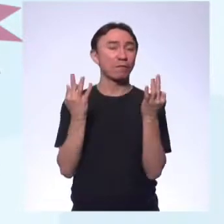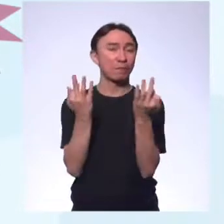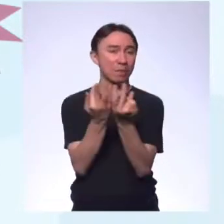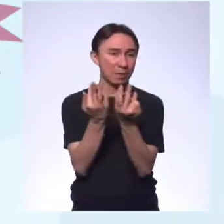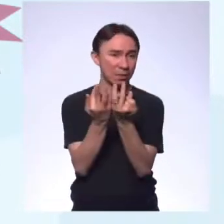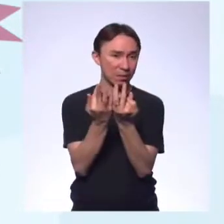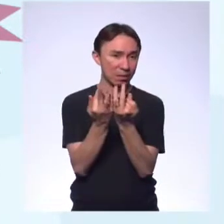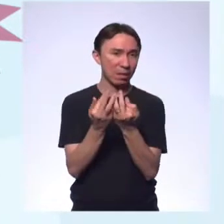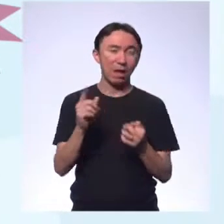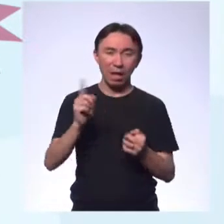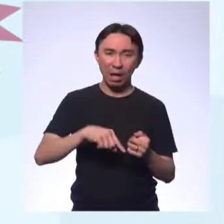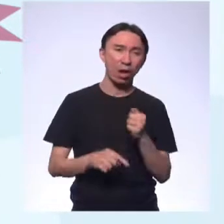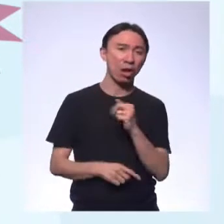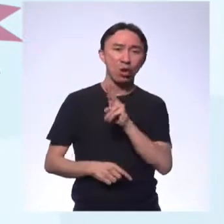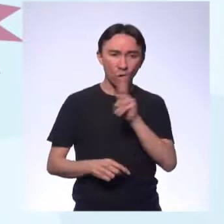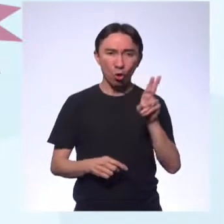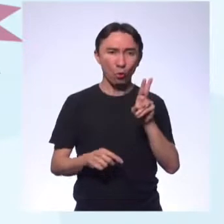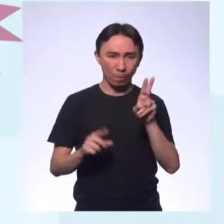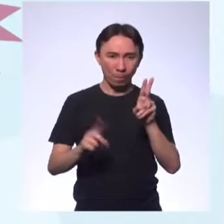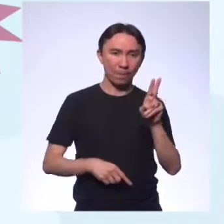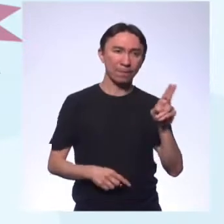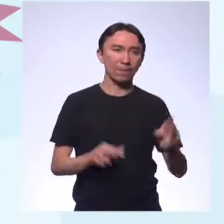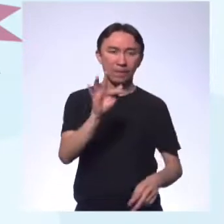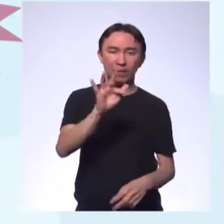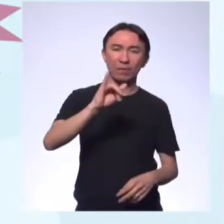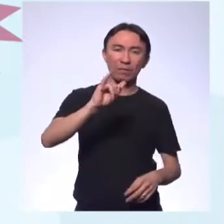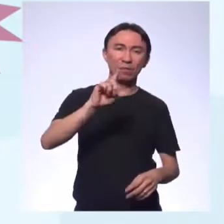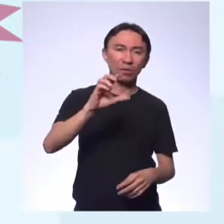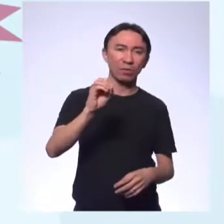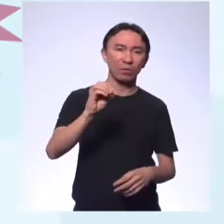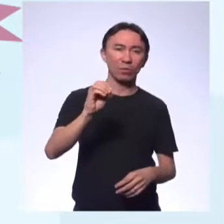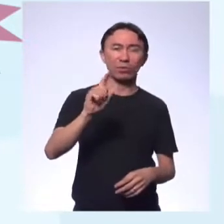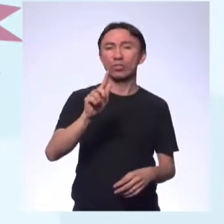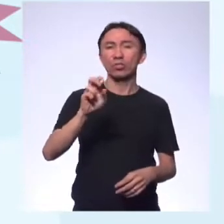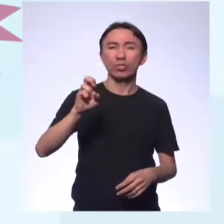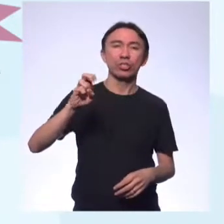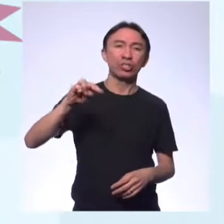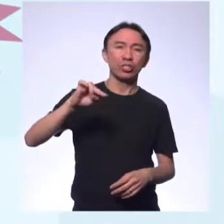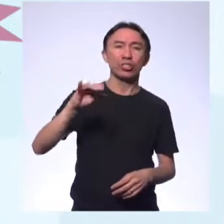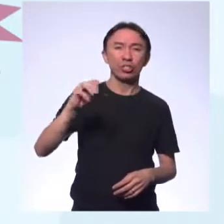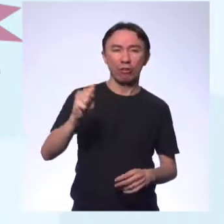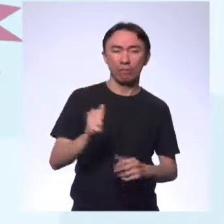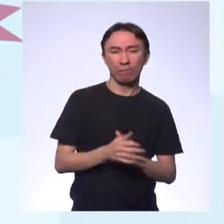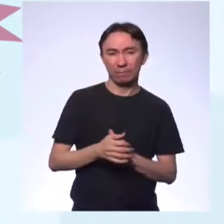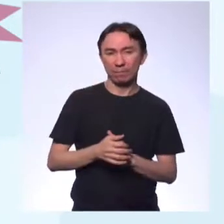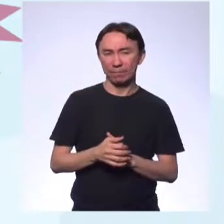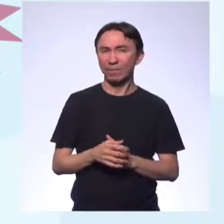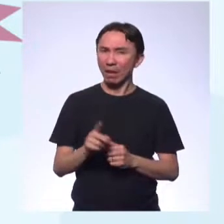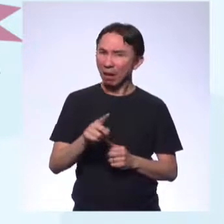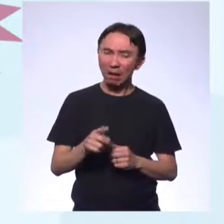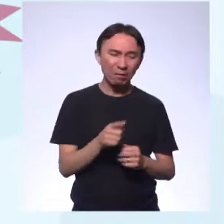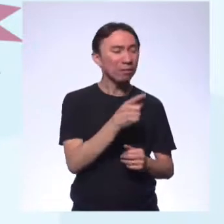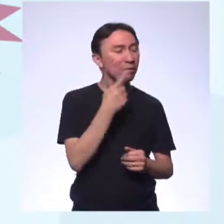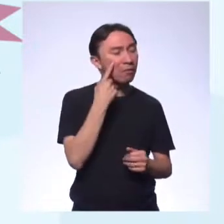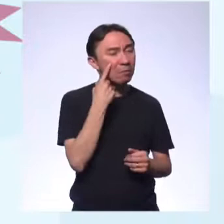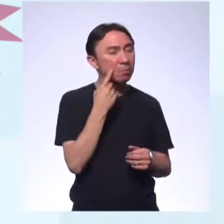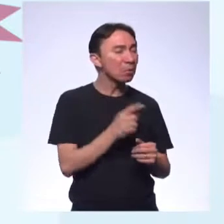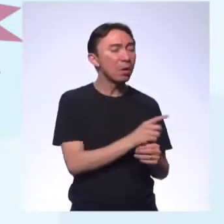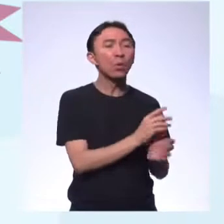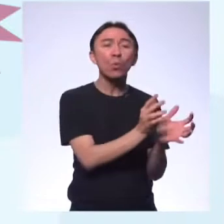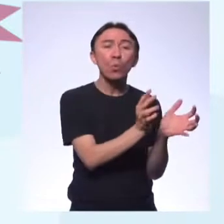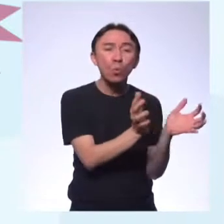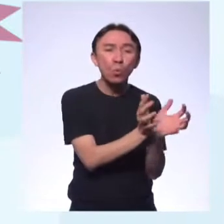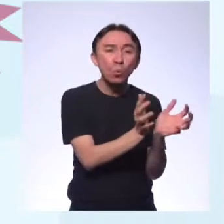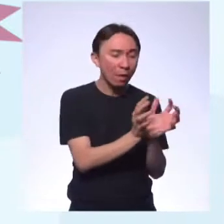de filogenia. Tá? Então, dentro da filogenia ali é estudar justamente o parentesco dos seres vivos,